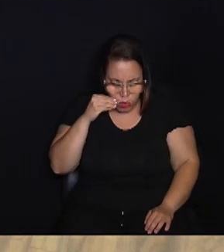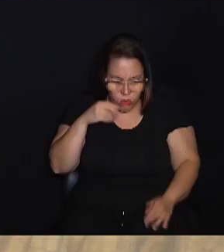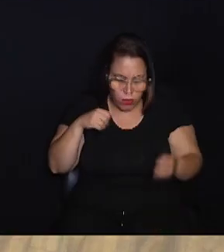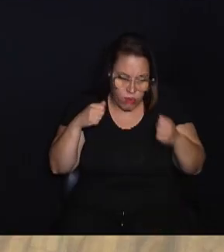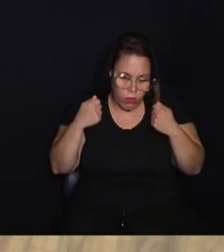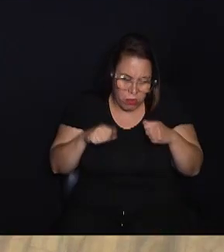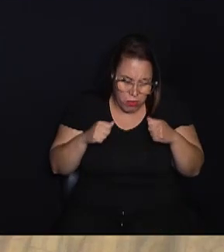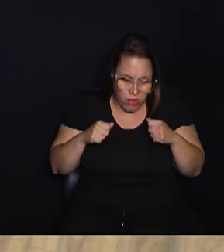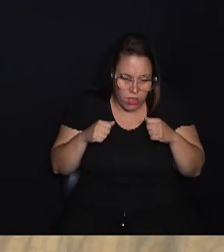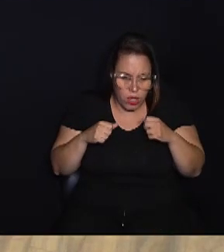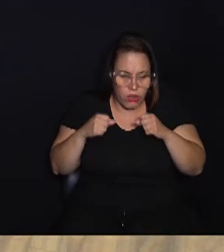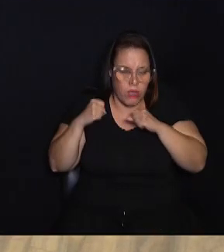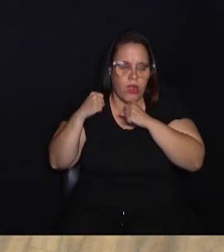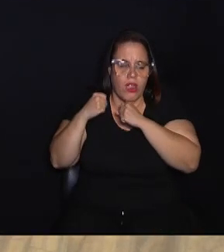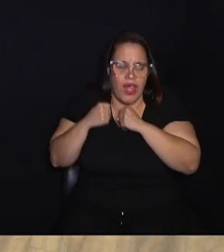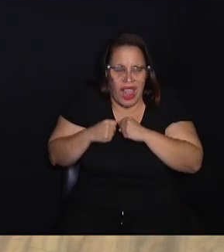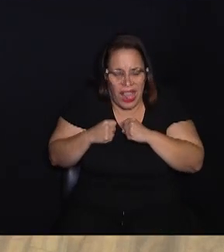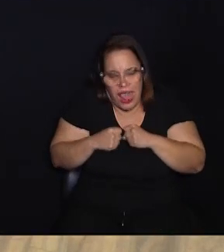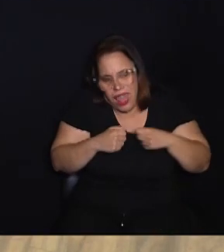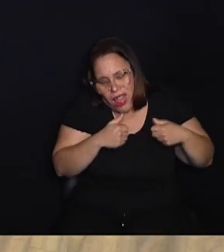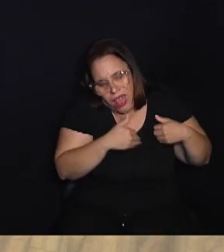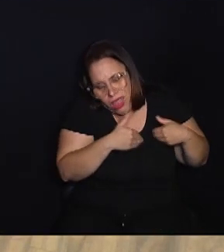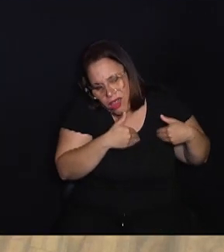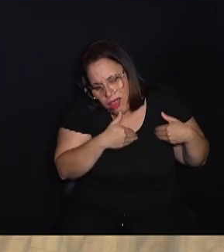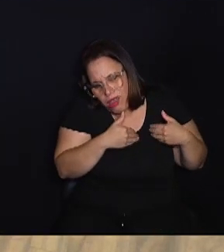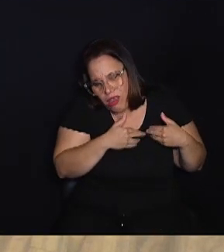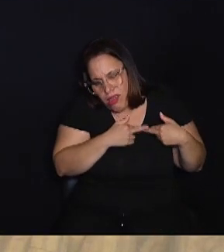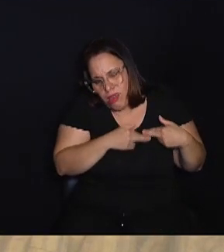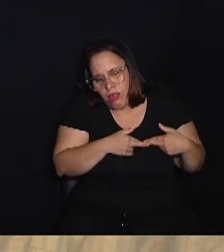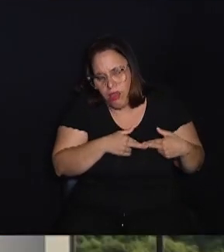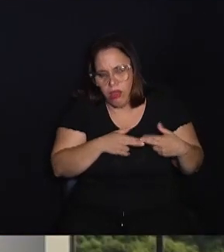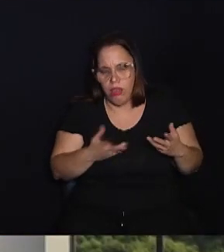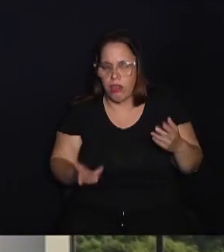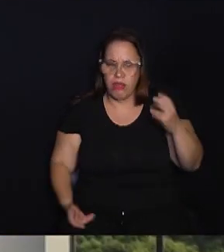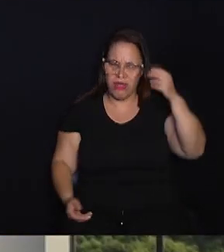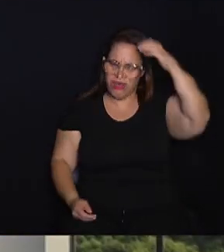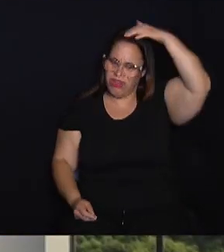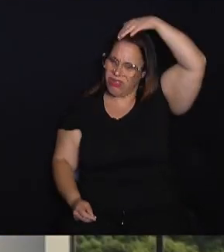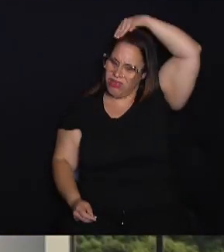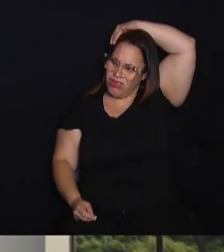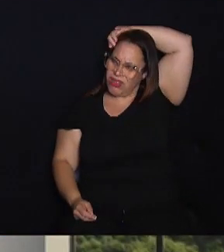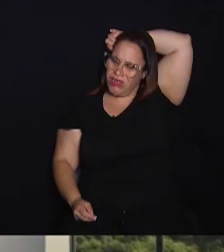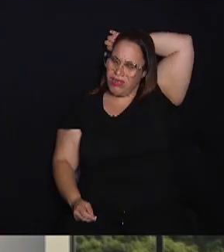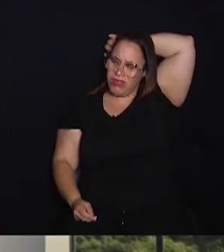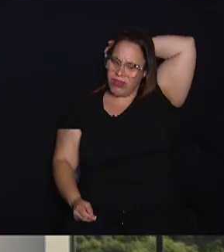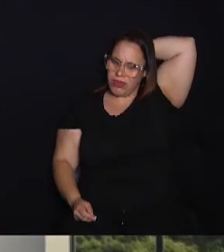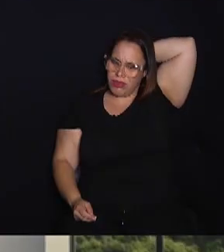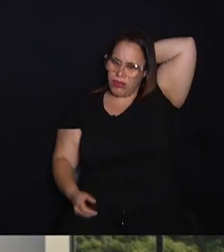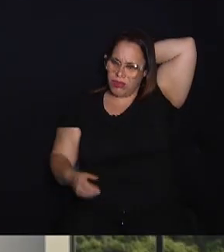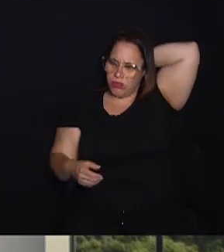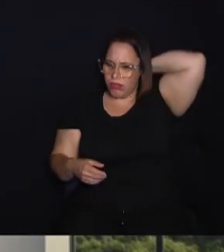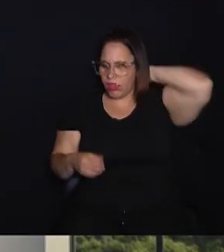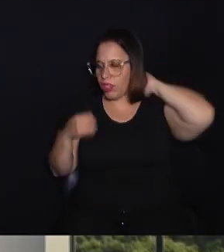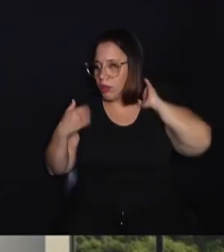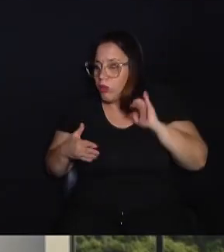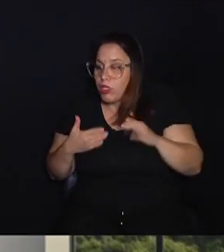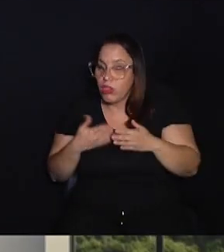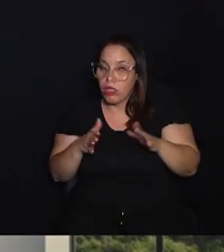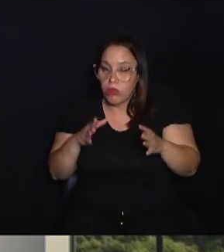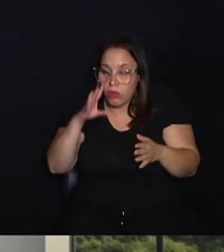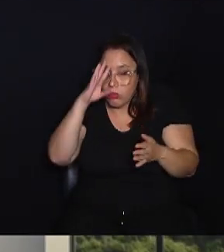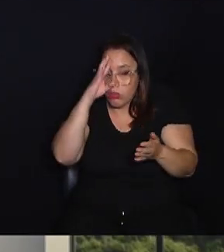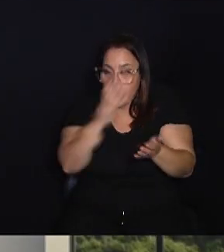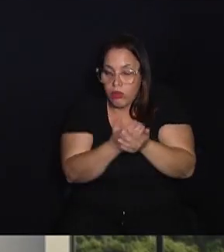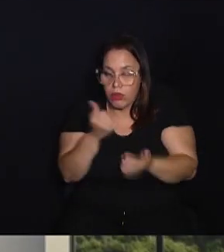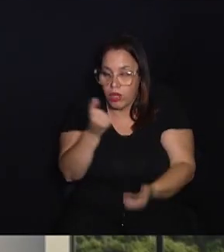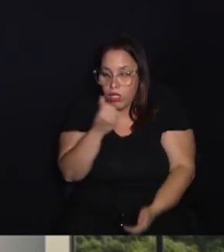carregar essa responsabilidade e no sentido de, se eu falei que você pode abrir 10 vezes, eu preciso confiar que você